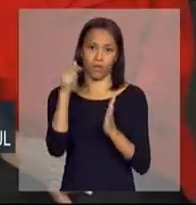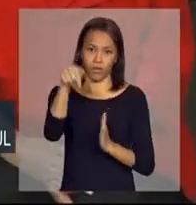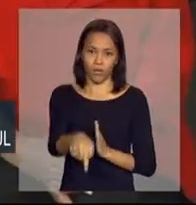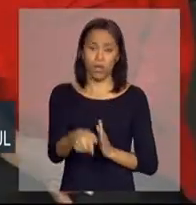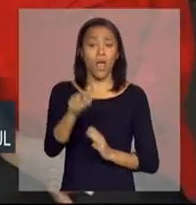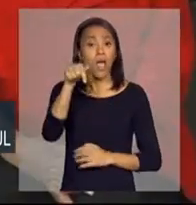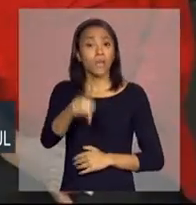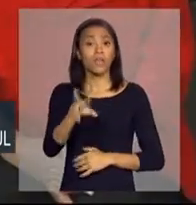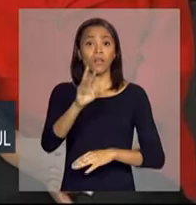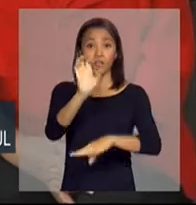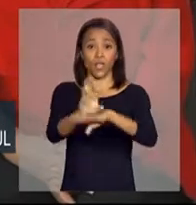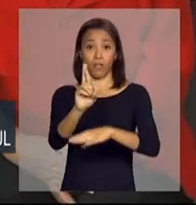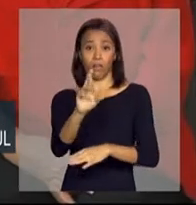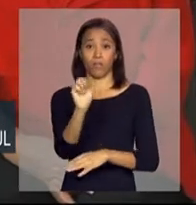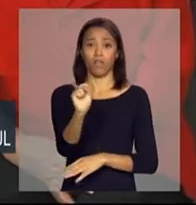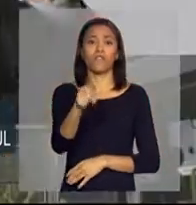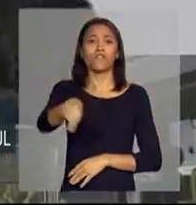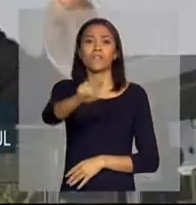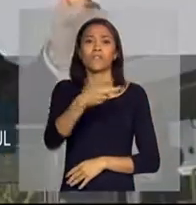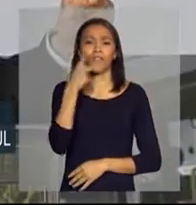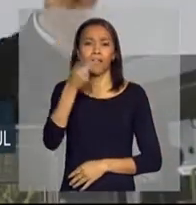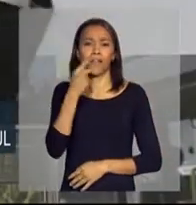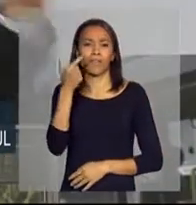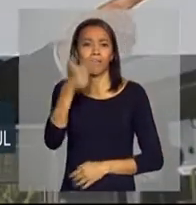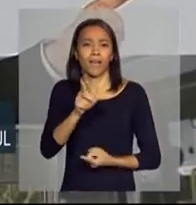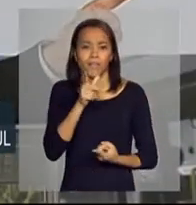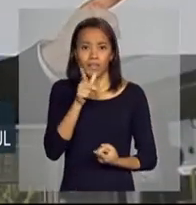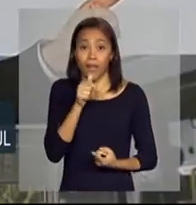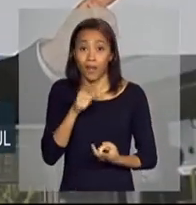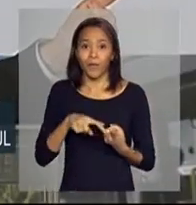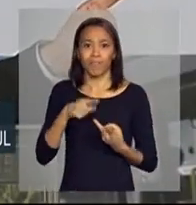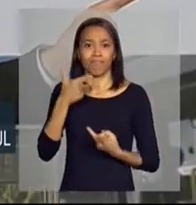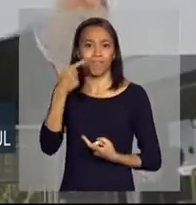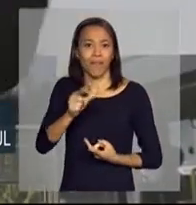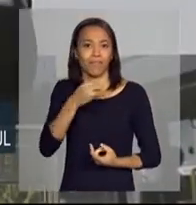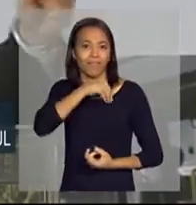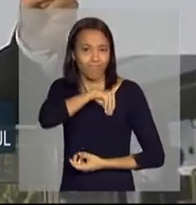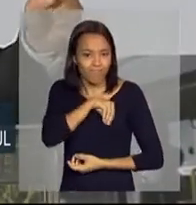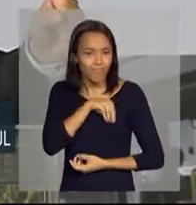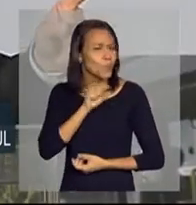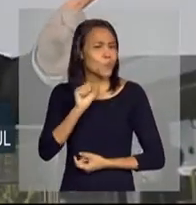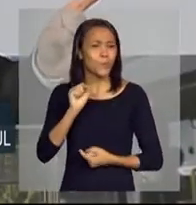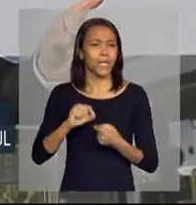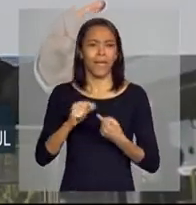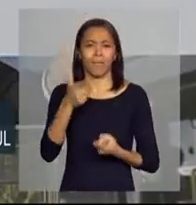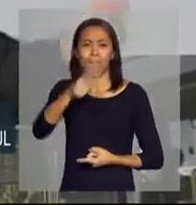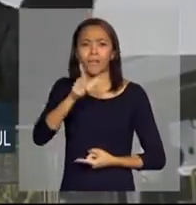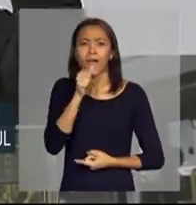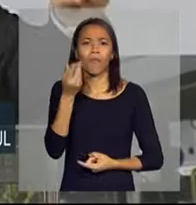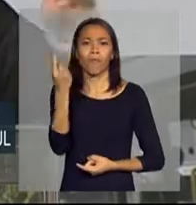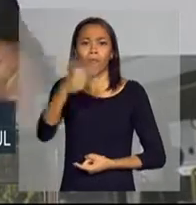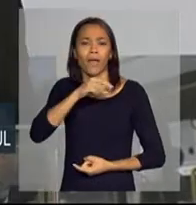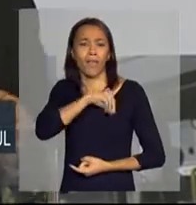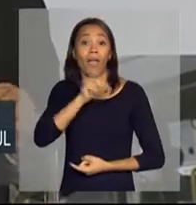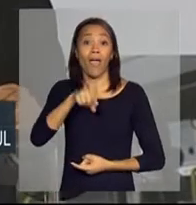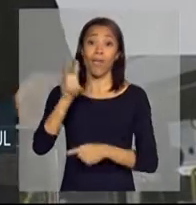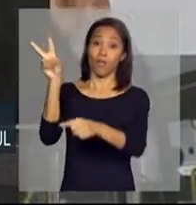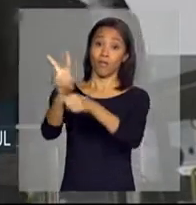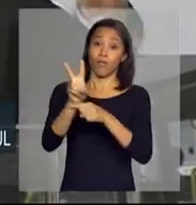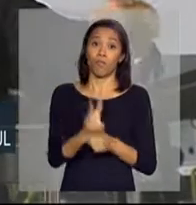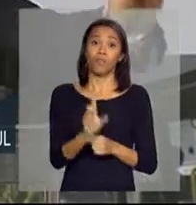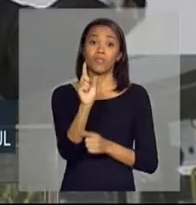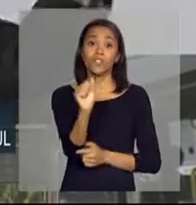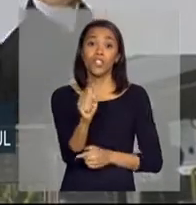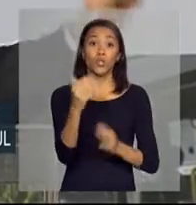aqui no Rio Grande do Sul chamam de mais água, mais renda. O que é o mais água, mais renda? São as linhas de crédito